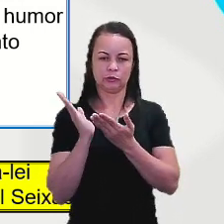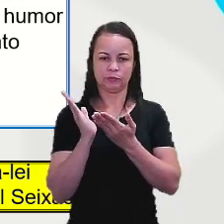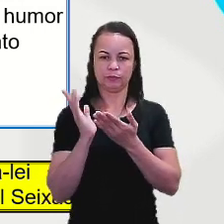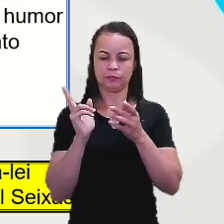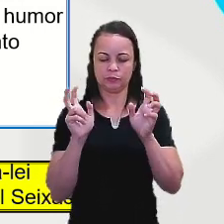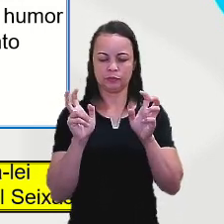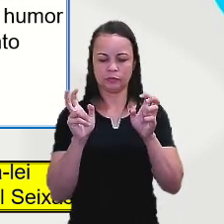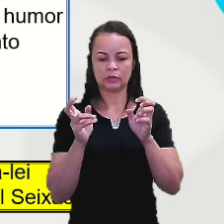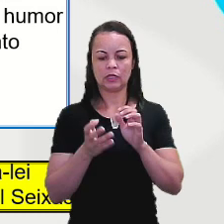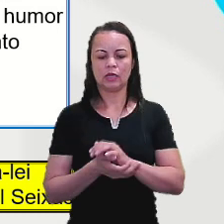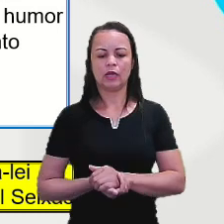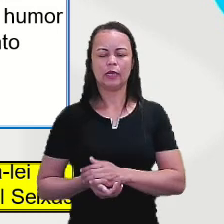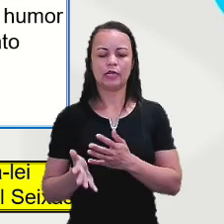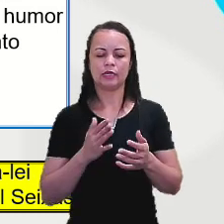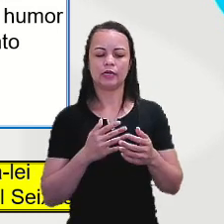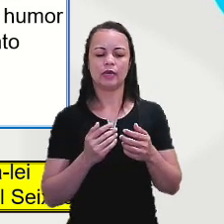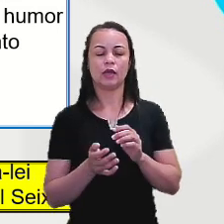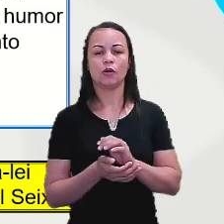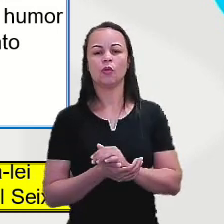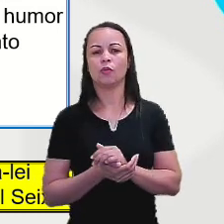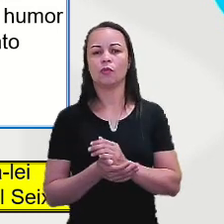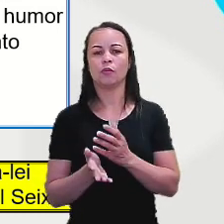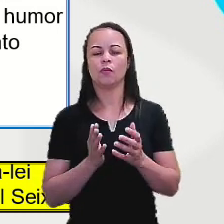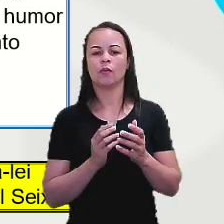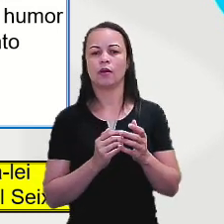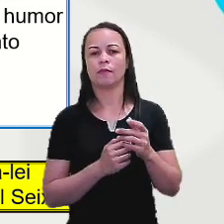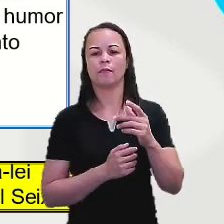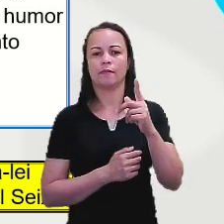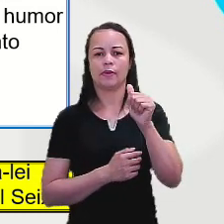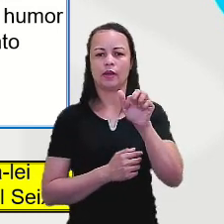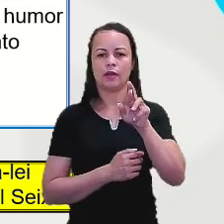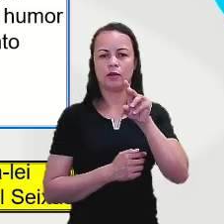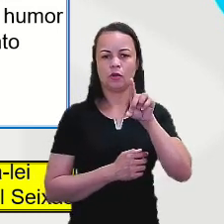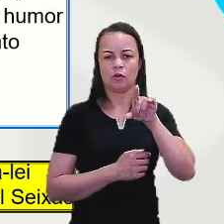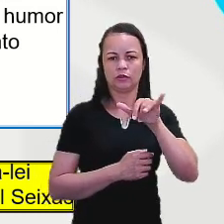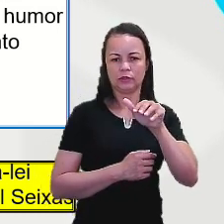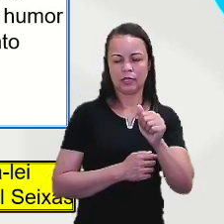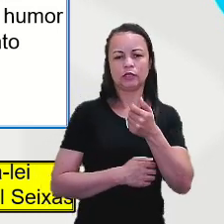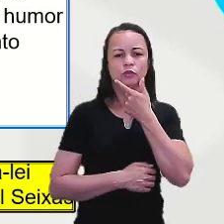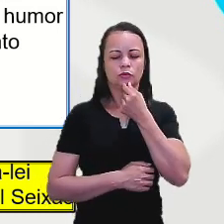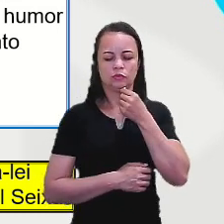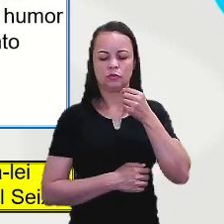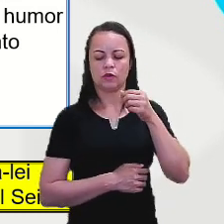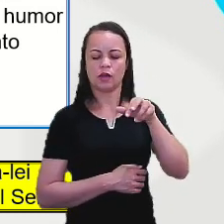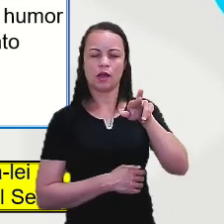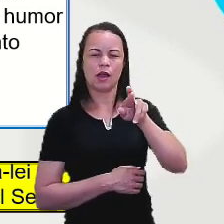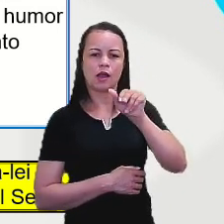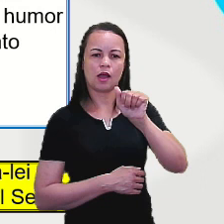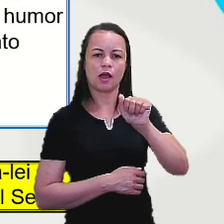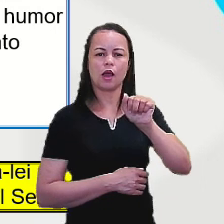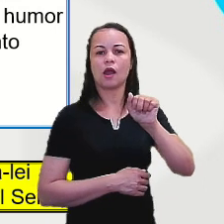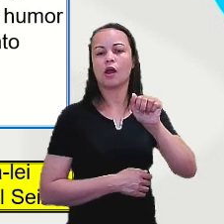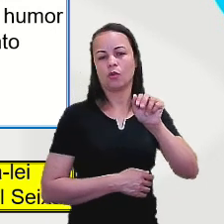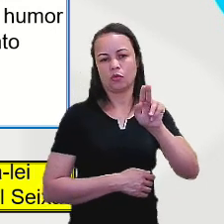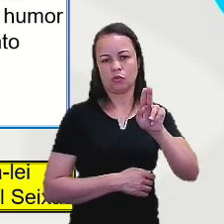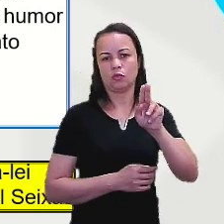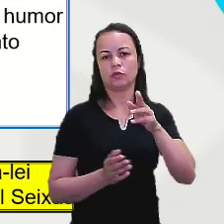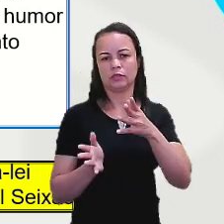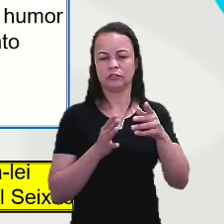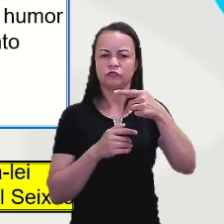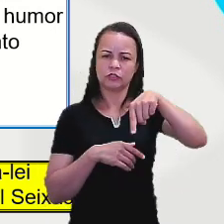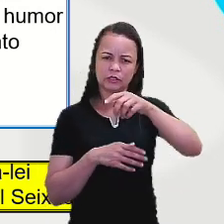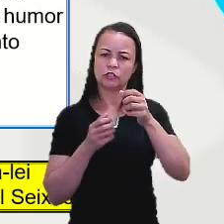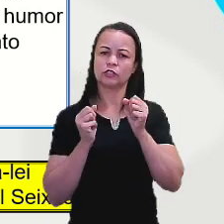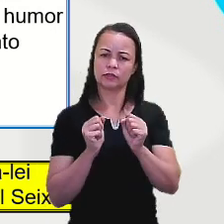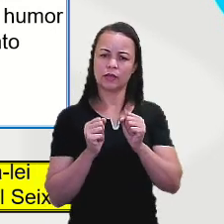é uma paródia da canção Cowboy Fora da Lei, de Raul Seixas. Quem puder também escuta essa canção no YouTube, tá bom? Então,